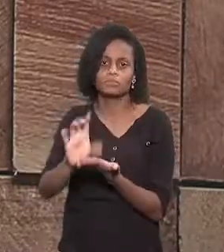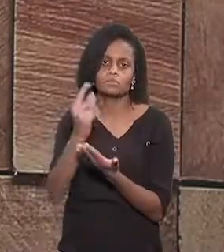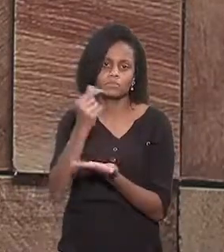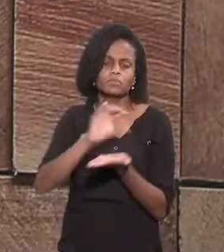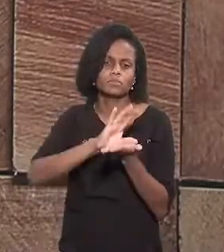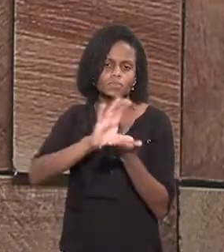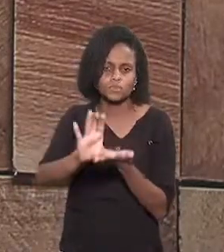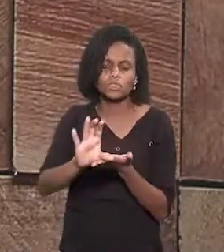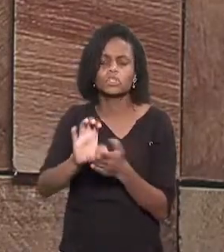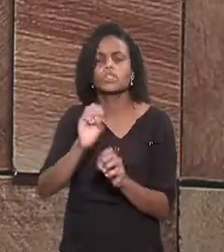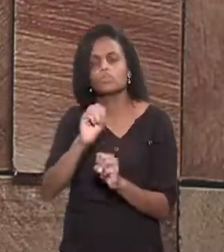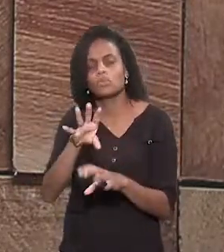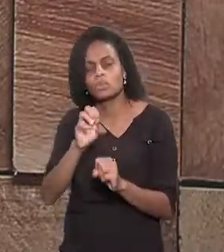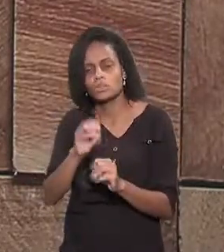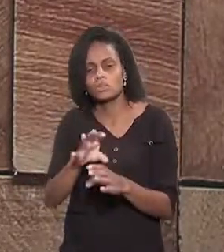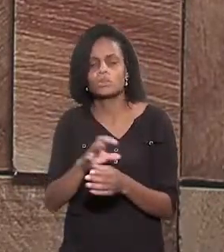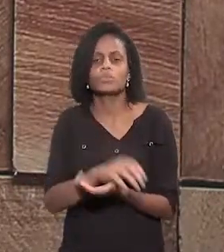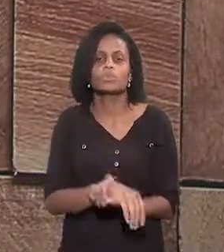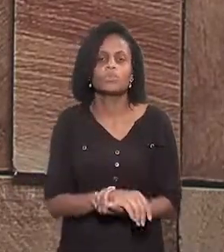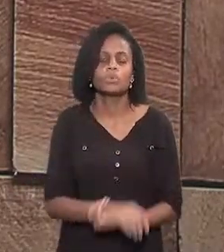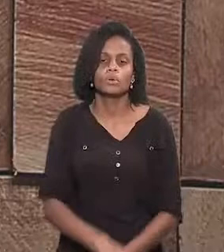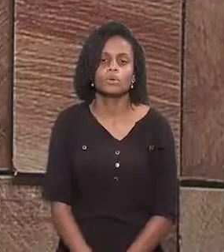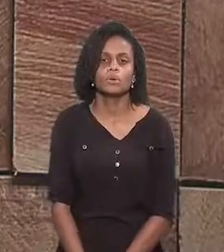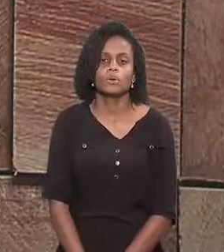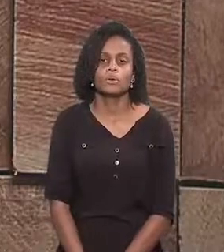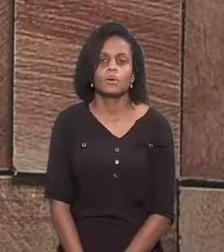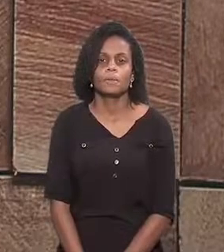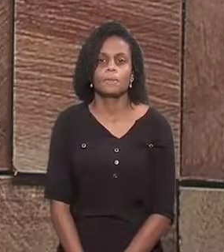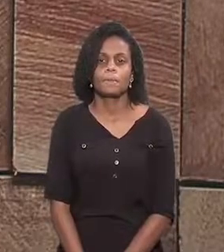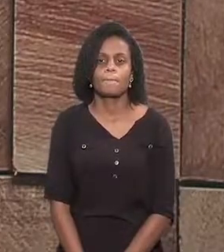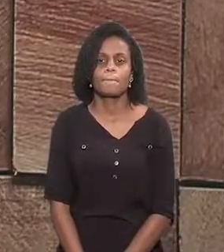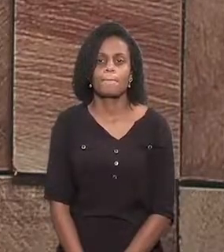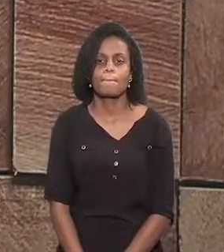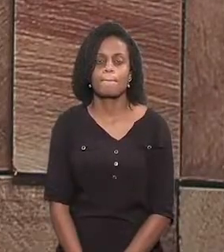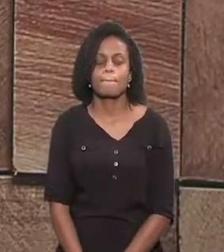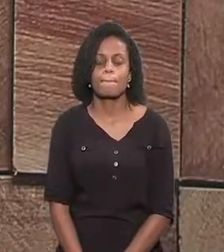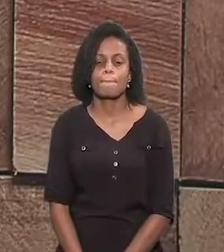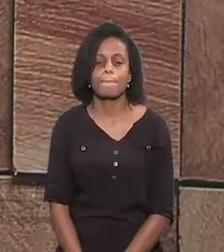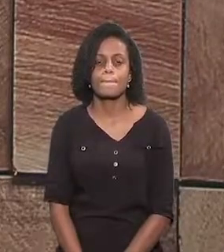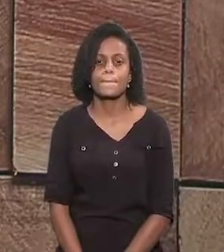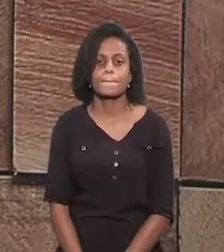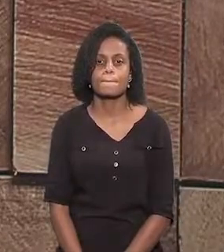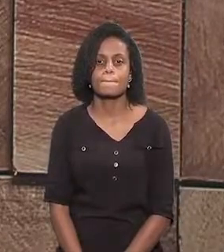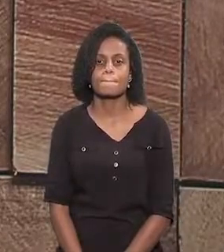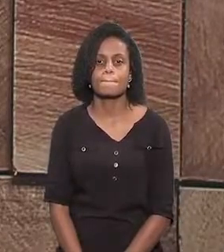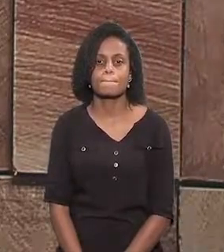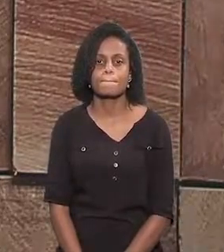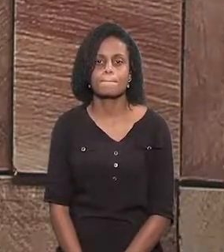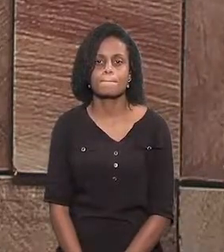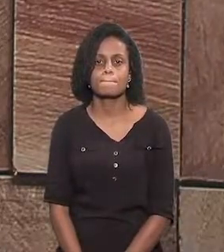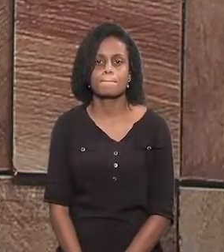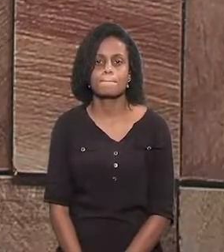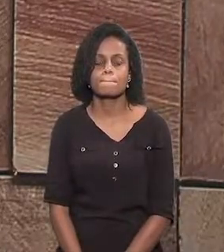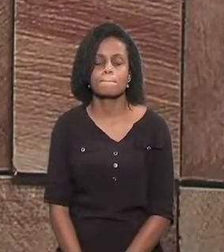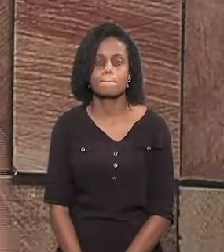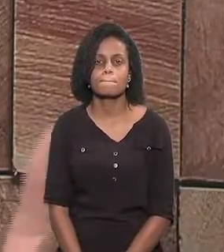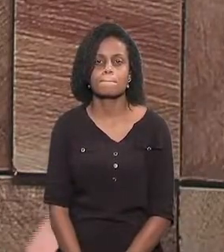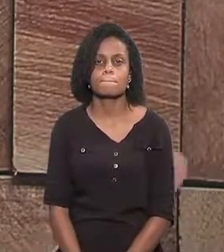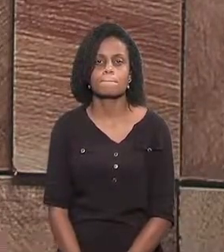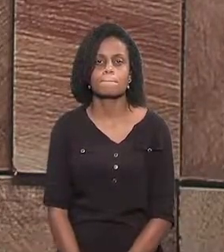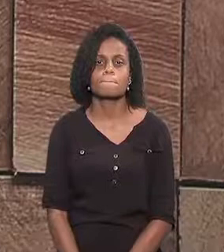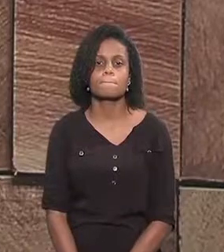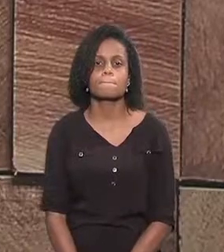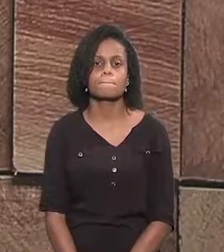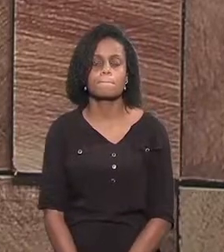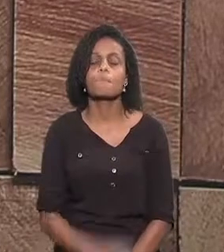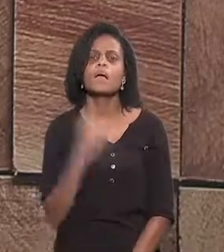nessas áreas, né? Investir em educação, investir... É muito até... quando as pessoas, todo mundo